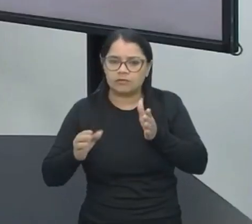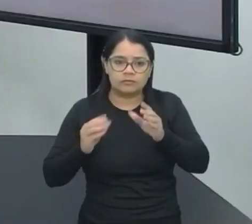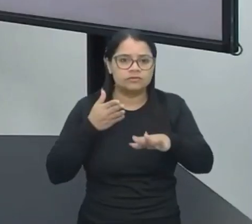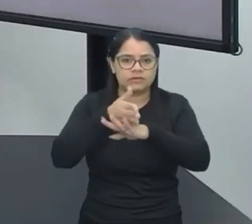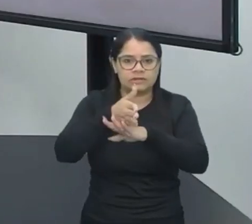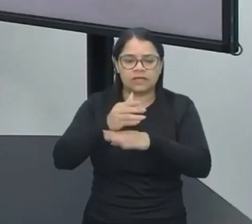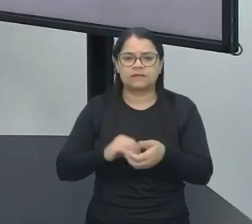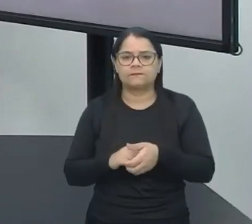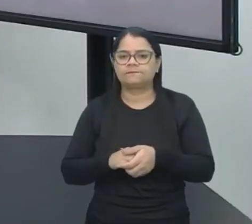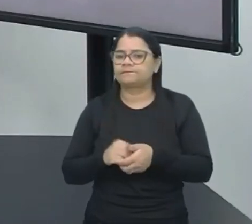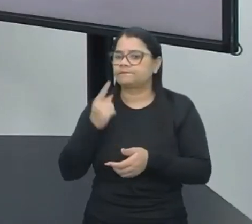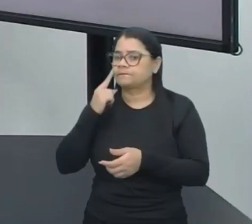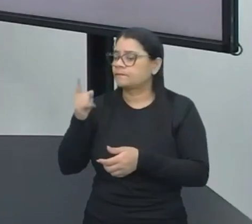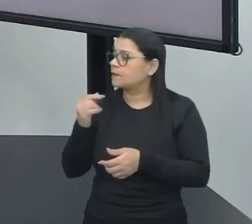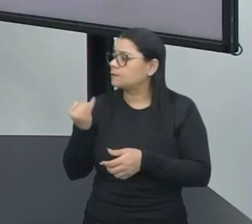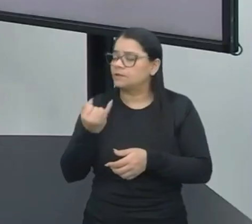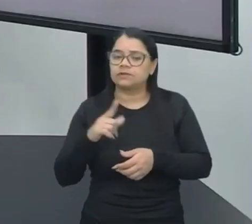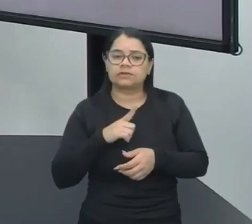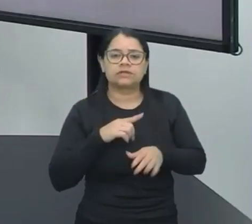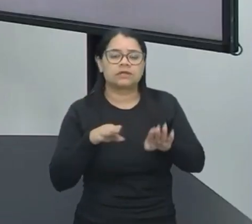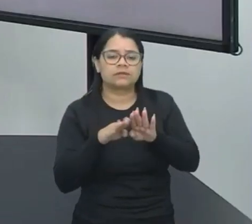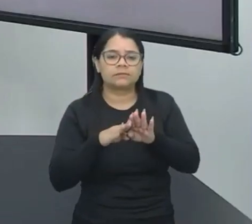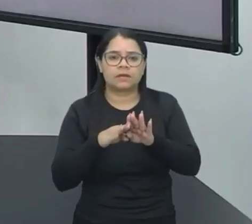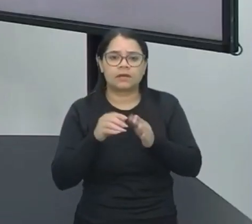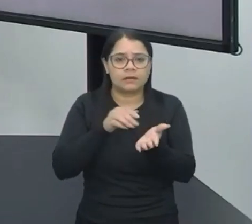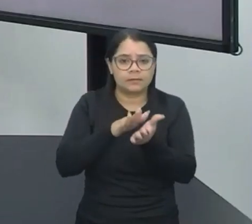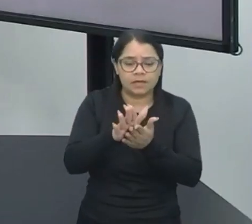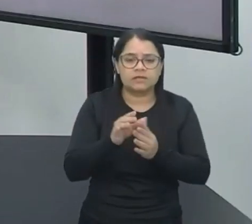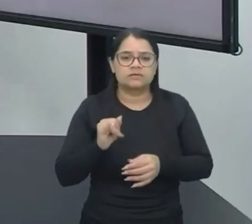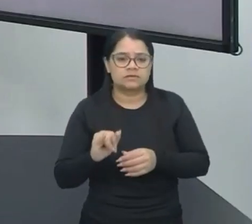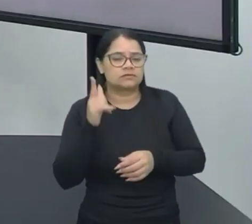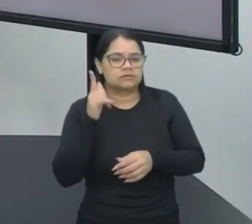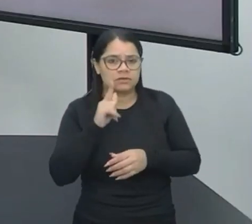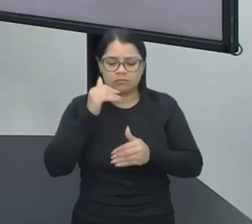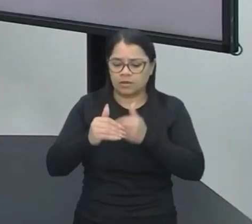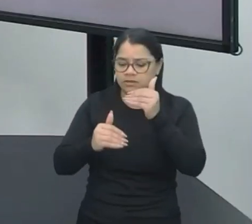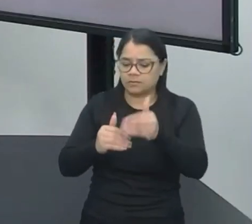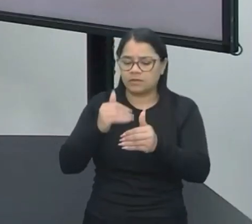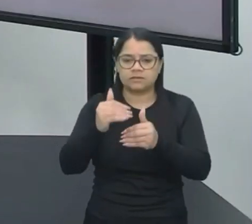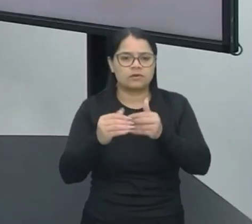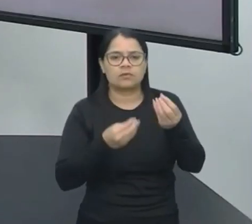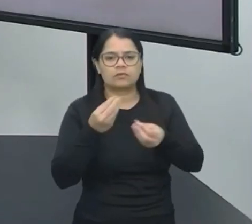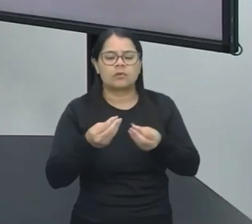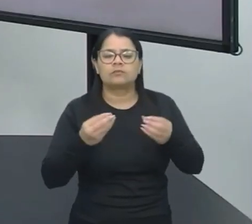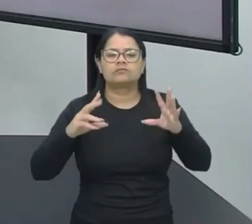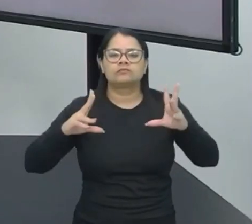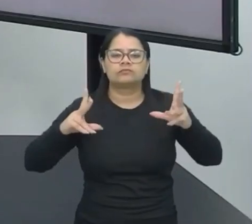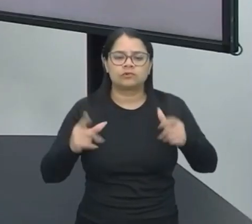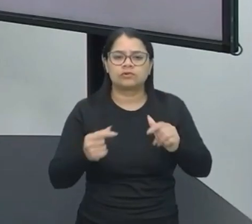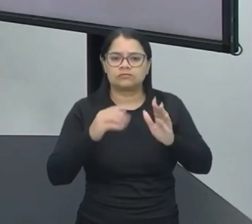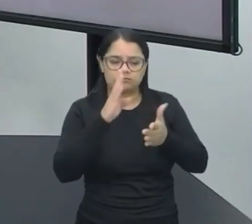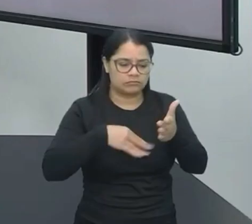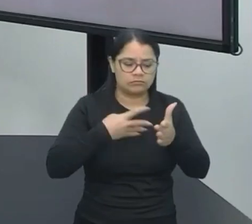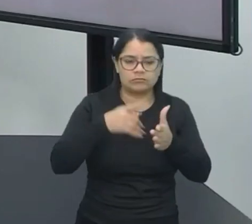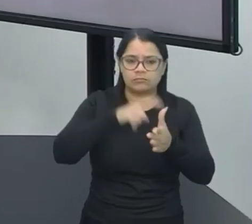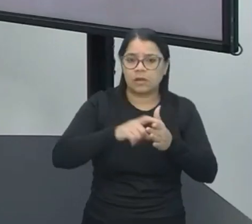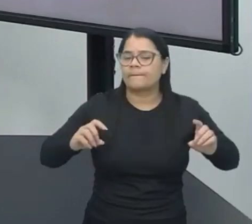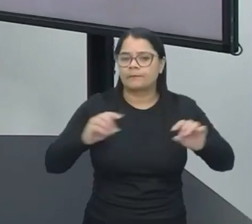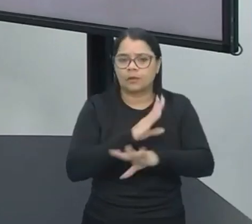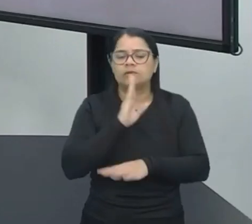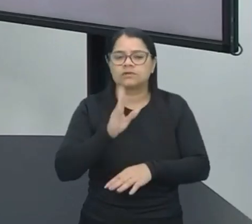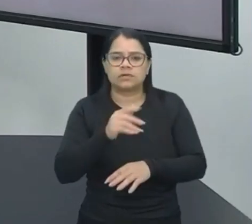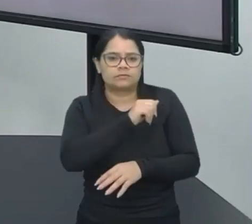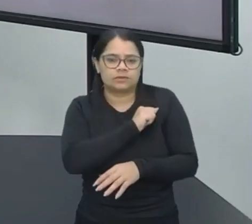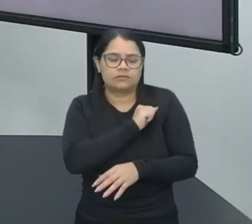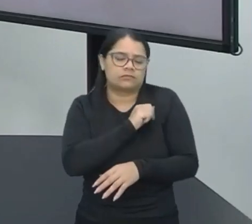entrada. E é ideal que você tenha também impresso, se possível, professor, um passo a passo com todas as programações já prontinhas, para